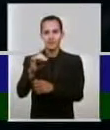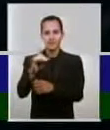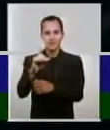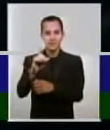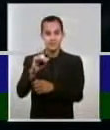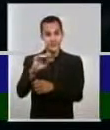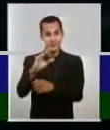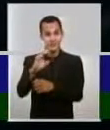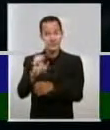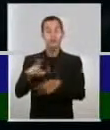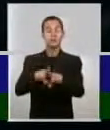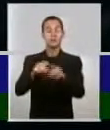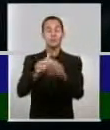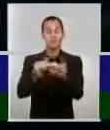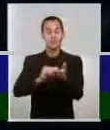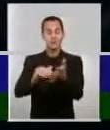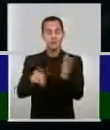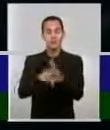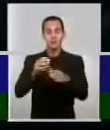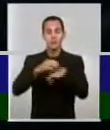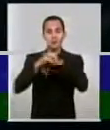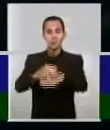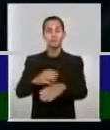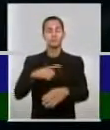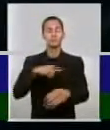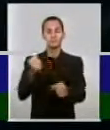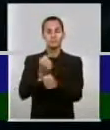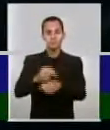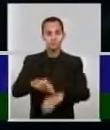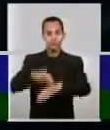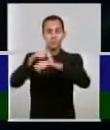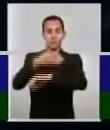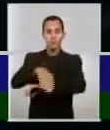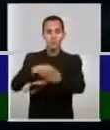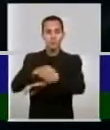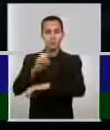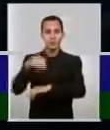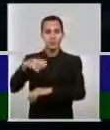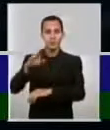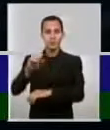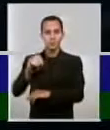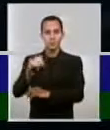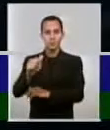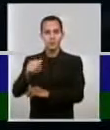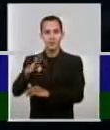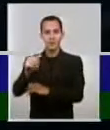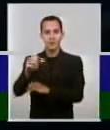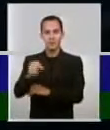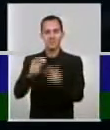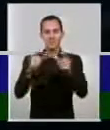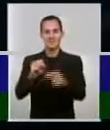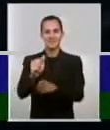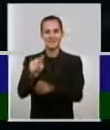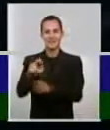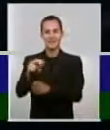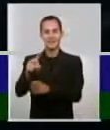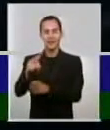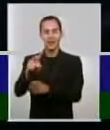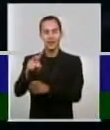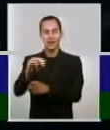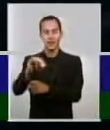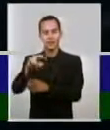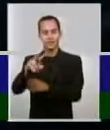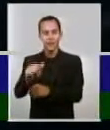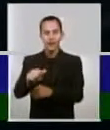solicita a Secretaria de Trânsito e Transportes a implantação de travessia elevada na rua Emboabas, bairro Saraiva, na rua Casemiro de